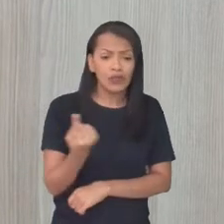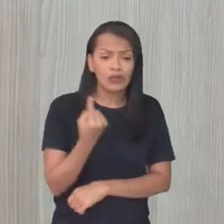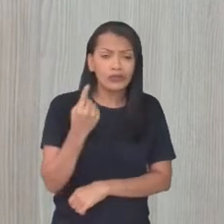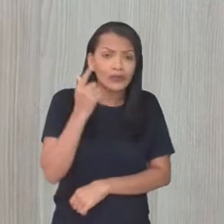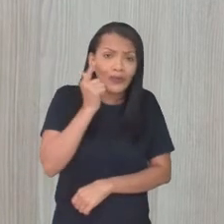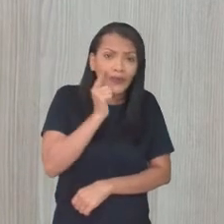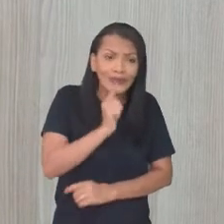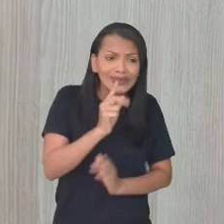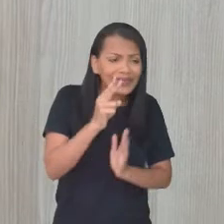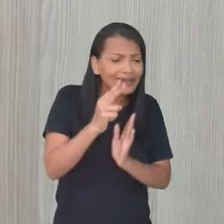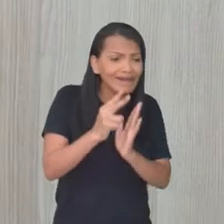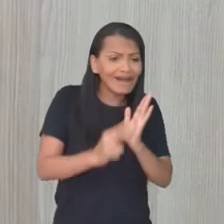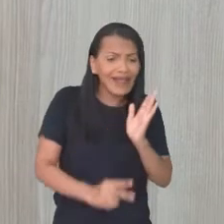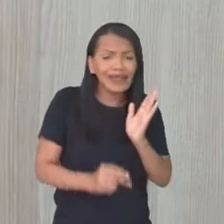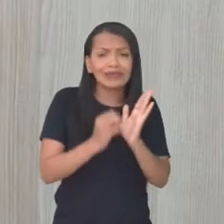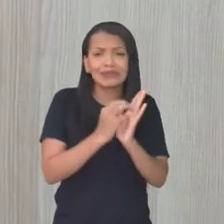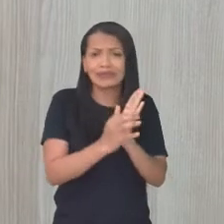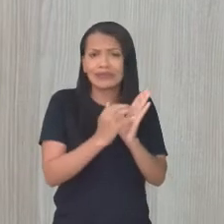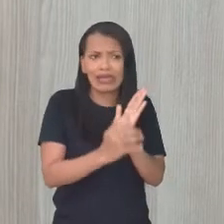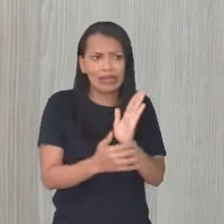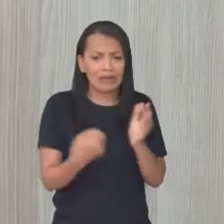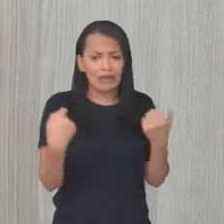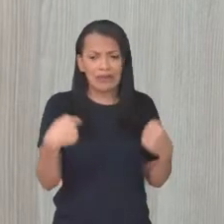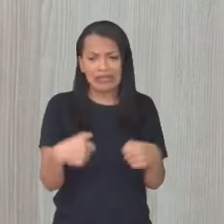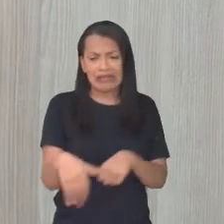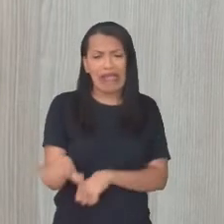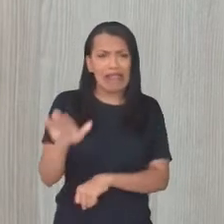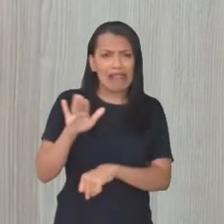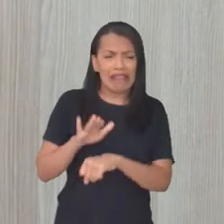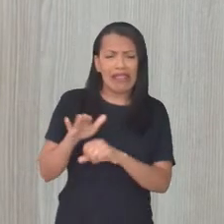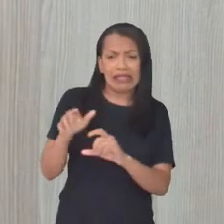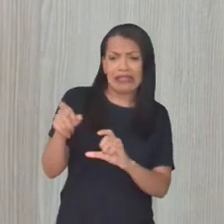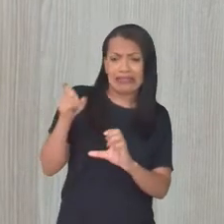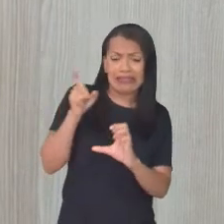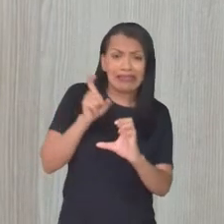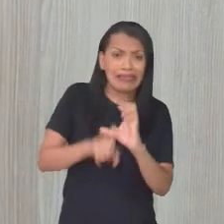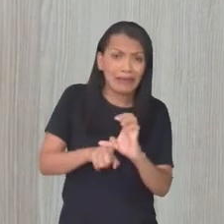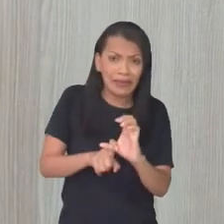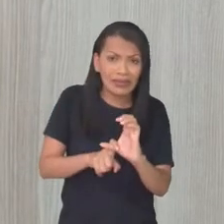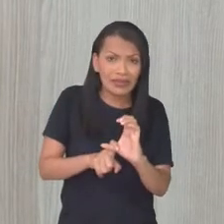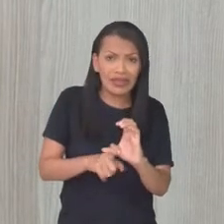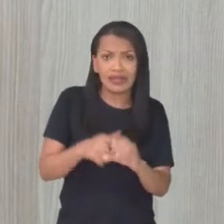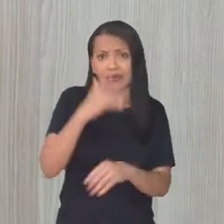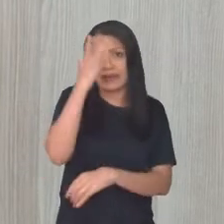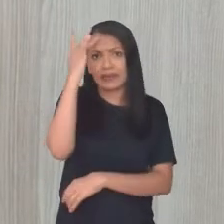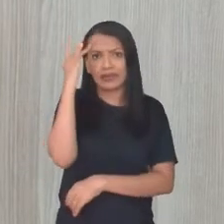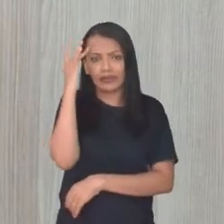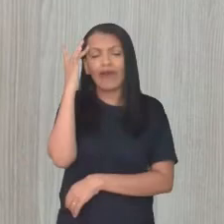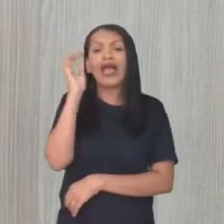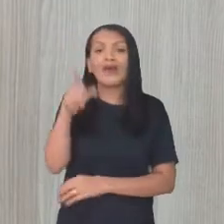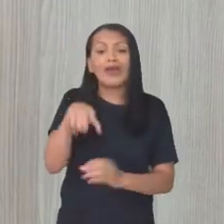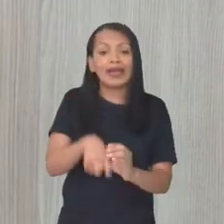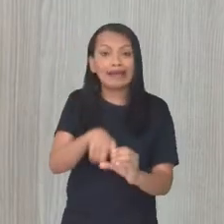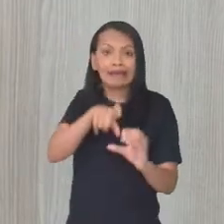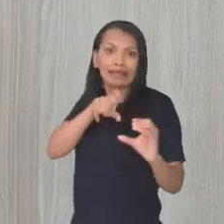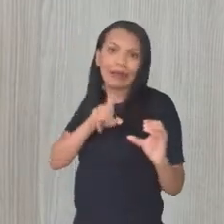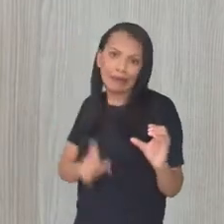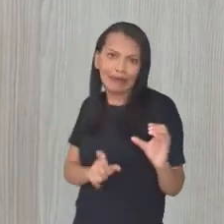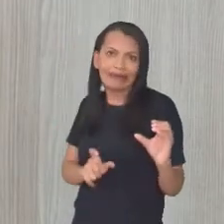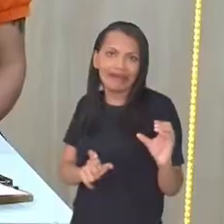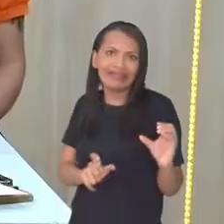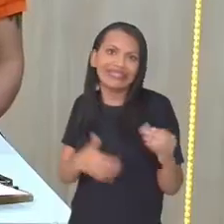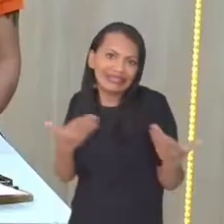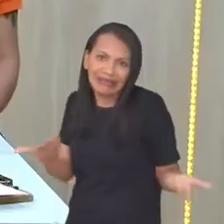coisas, de não depender. E eu acho que isso é importante, né? A gente pensar em uma independência mesmo. E é uma quebra Em do uma